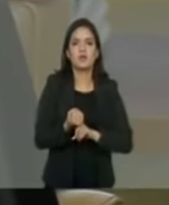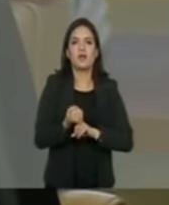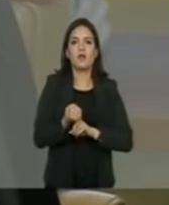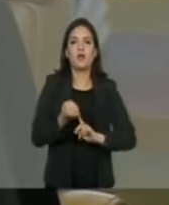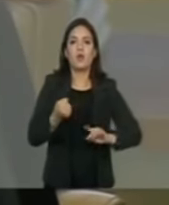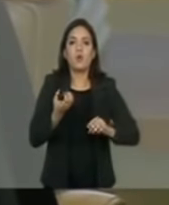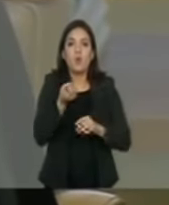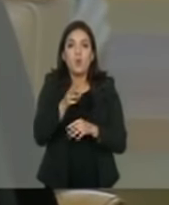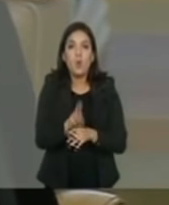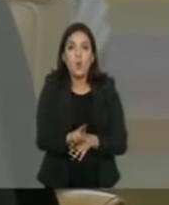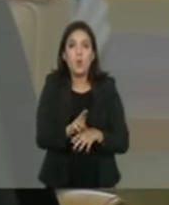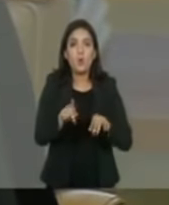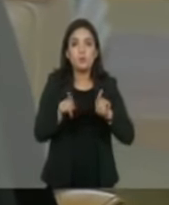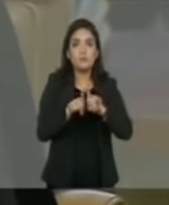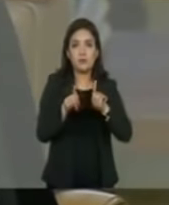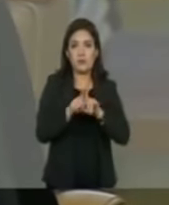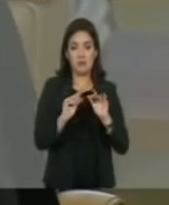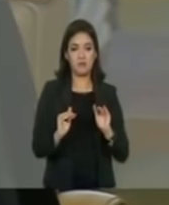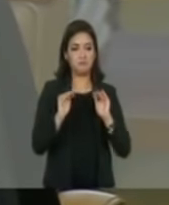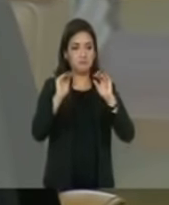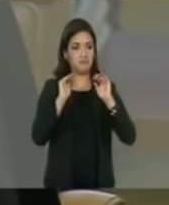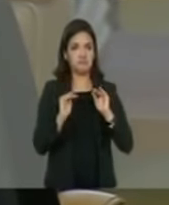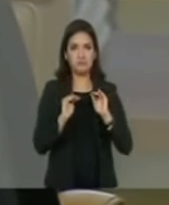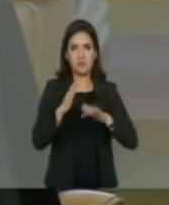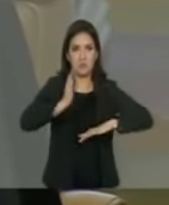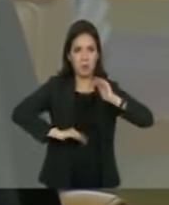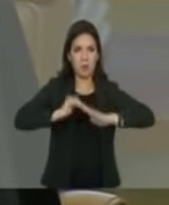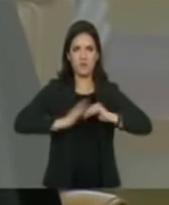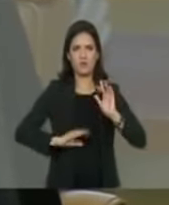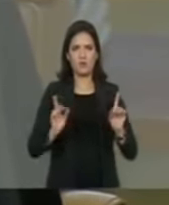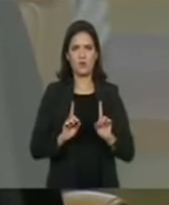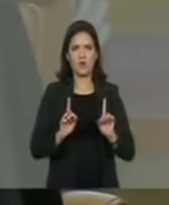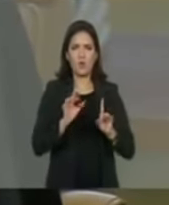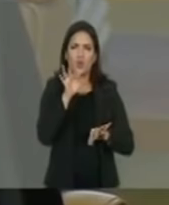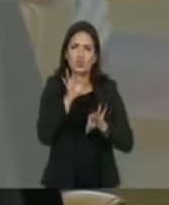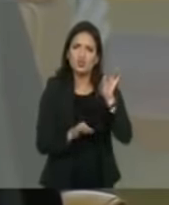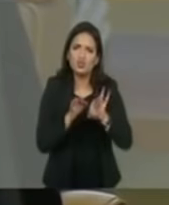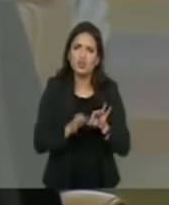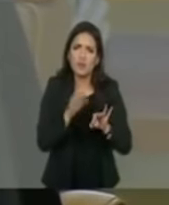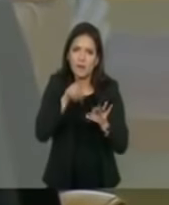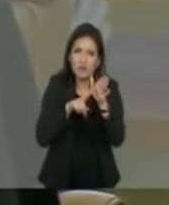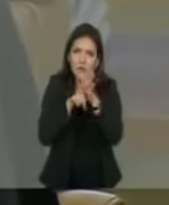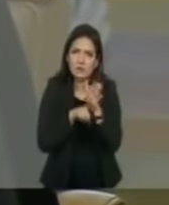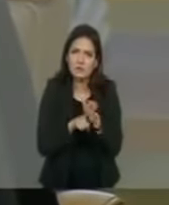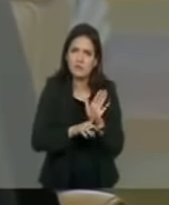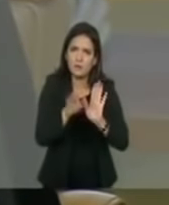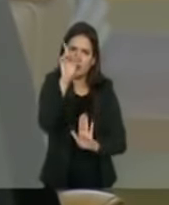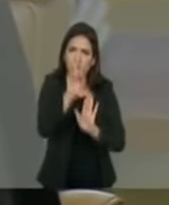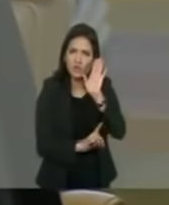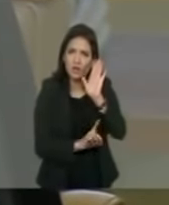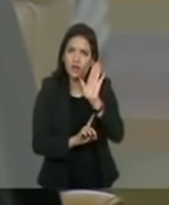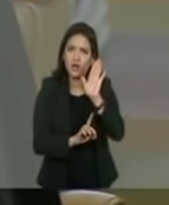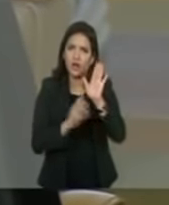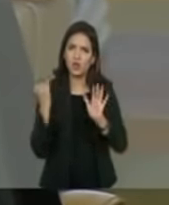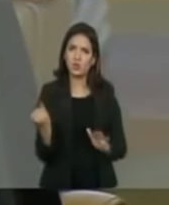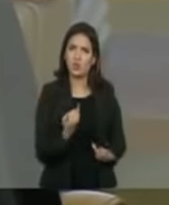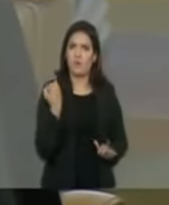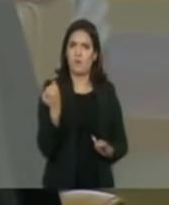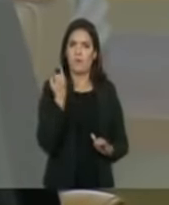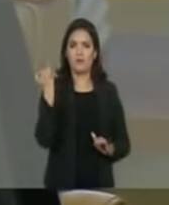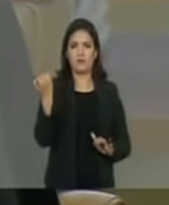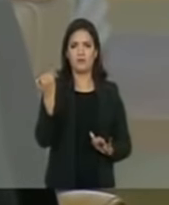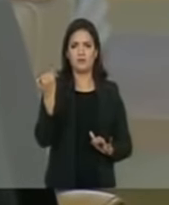ou funcional esse julgamento refere se ao exame de um direito fundamental que